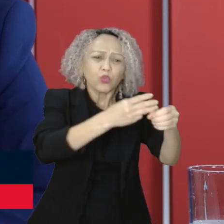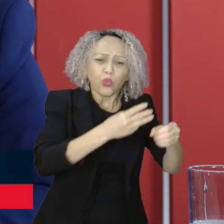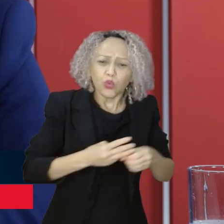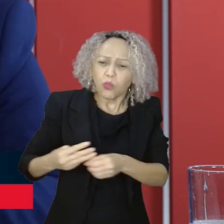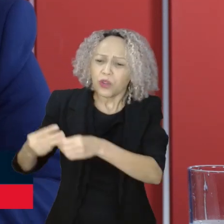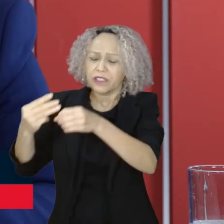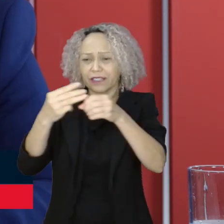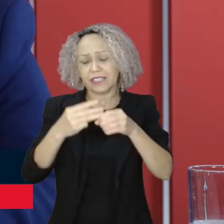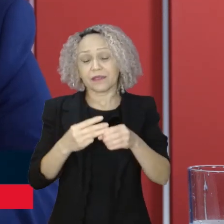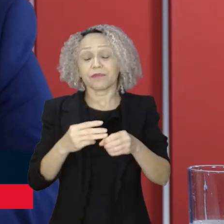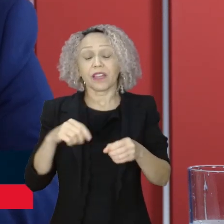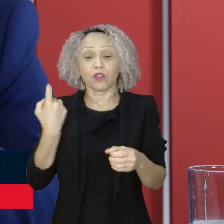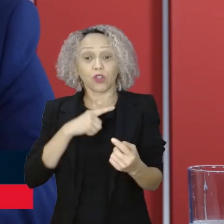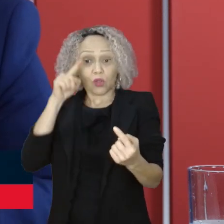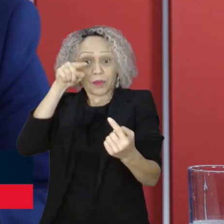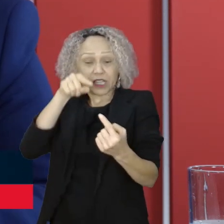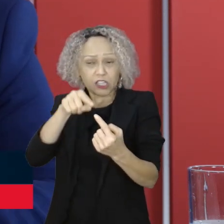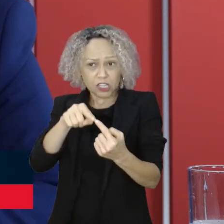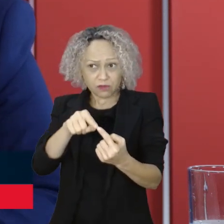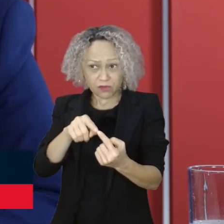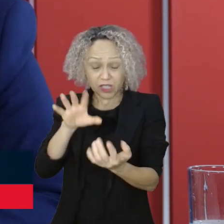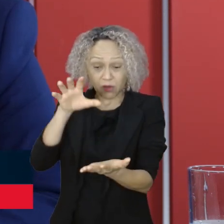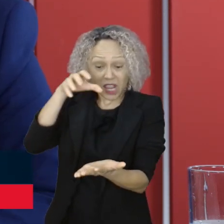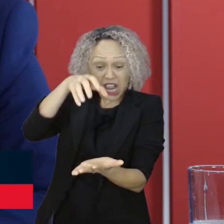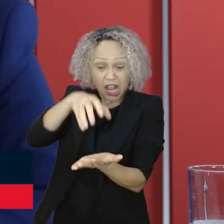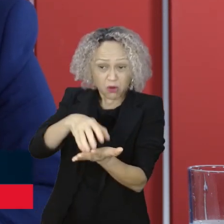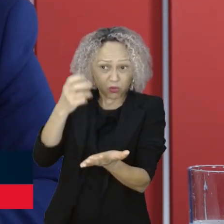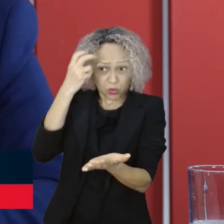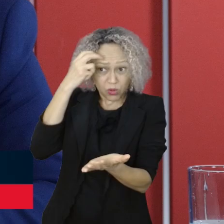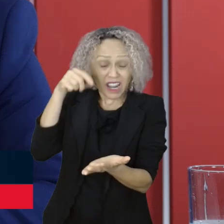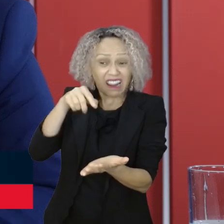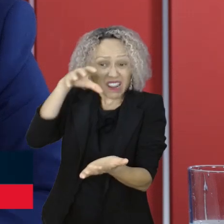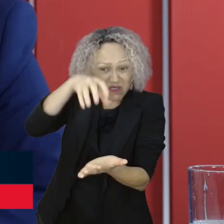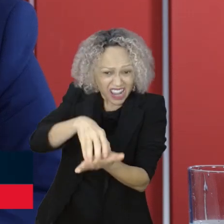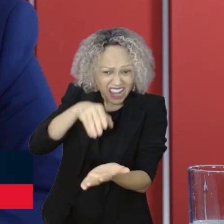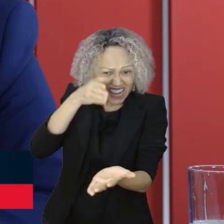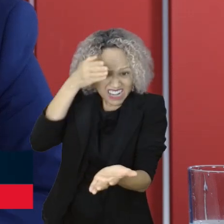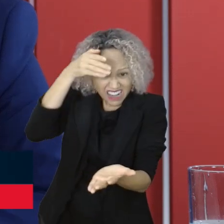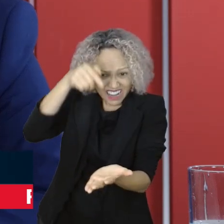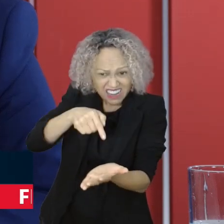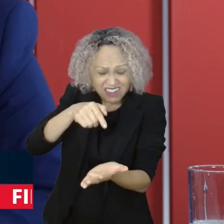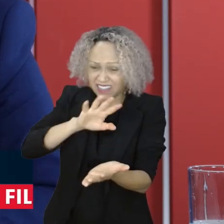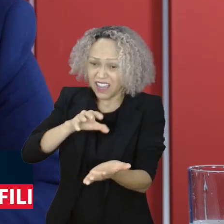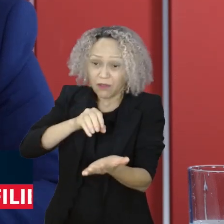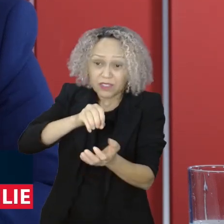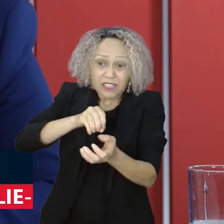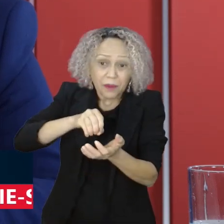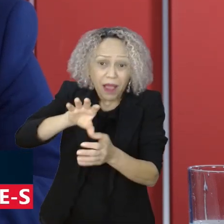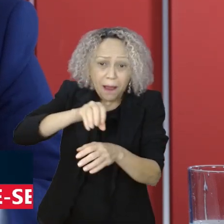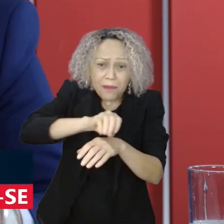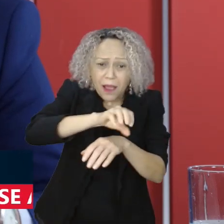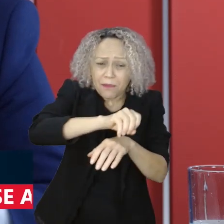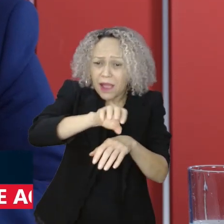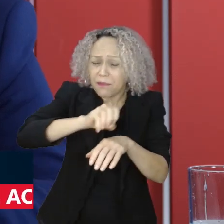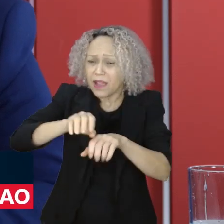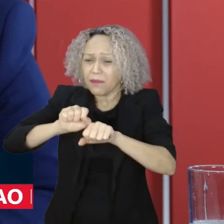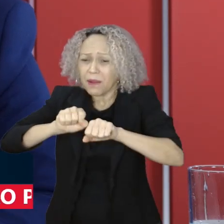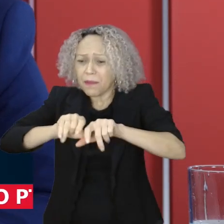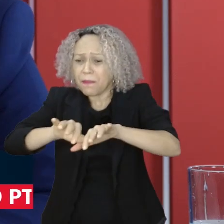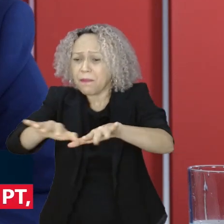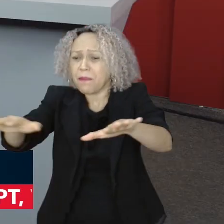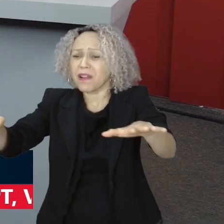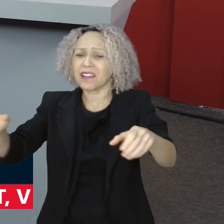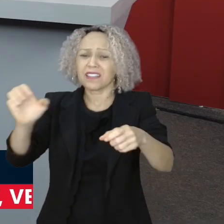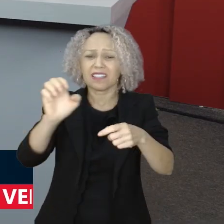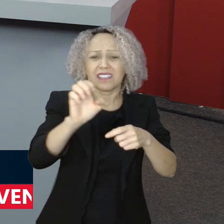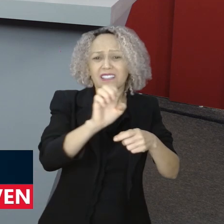objetivo, descentralizar e fazer com que as políticas culturais atendam o conjunto da população brasileira, sejam nas grandes cidades ou nos pequenos